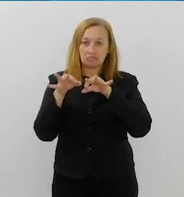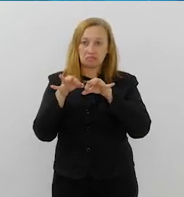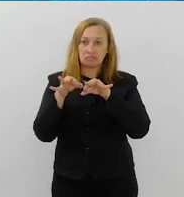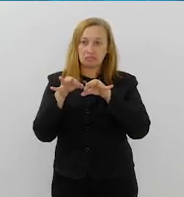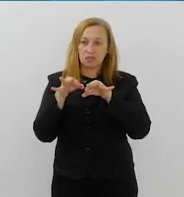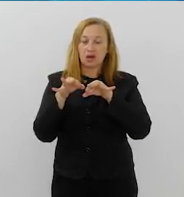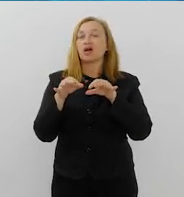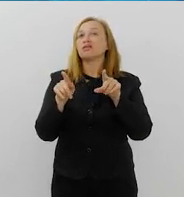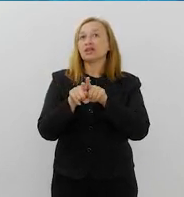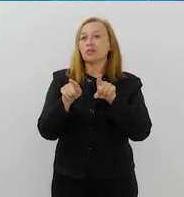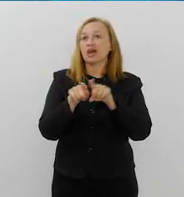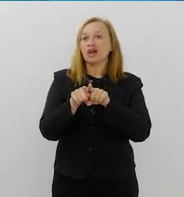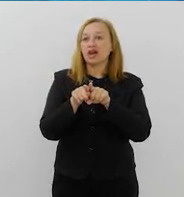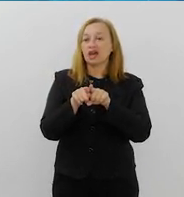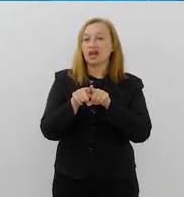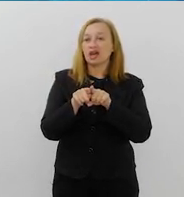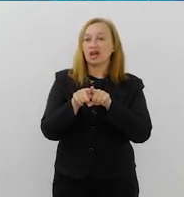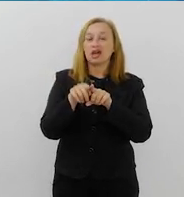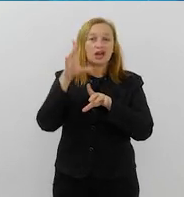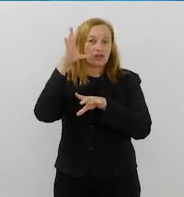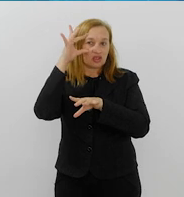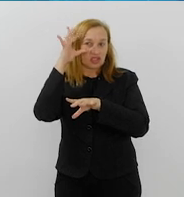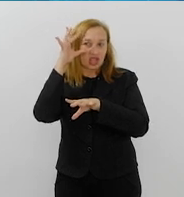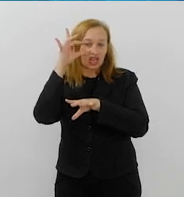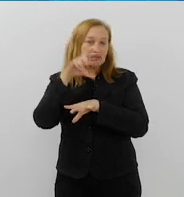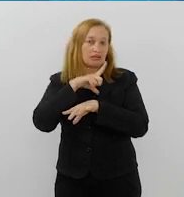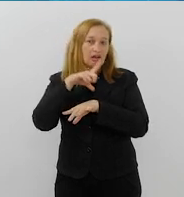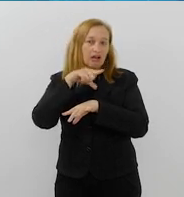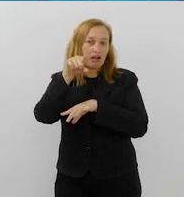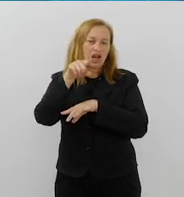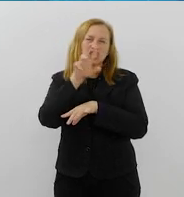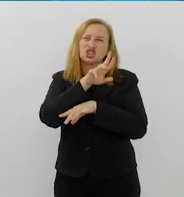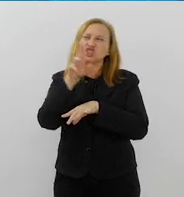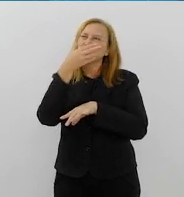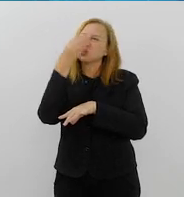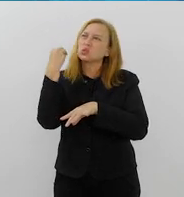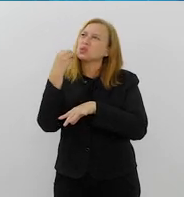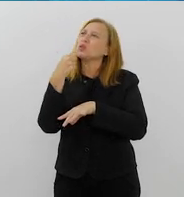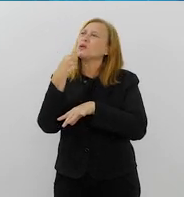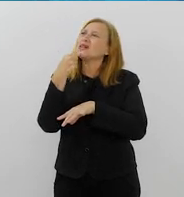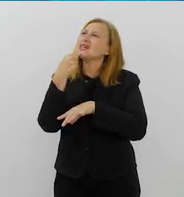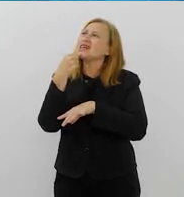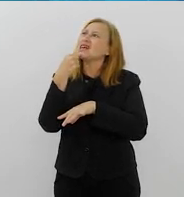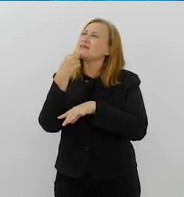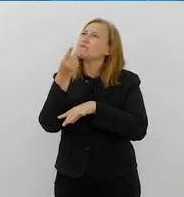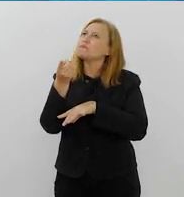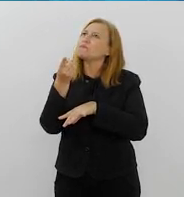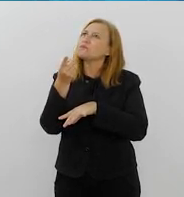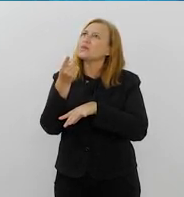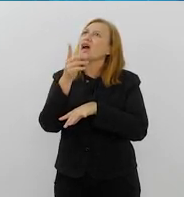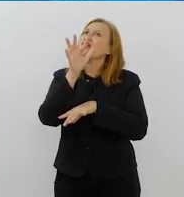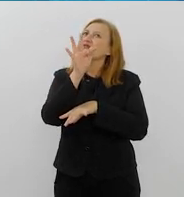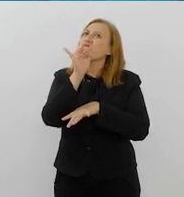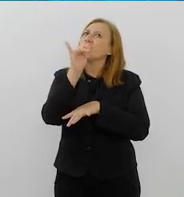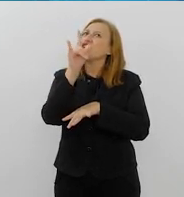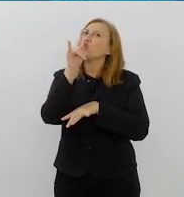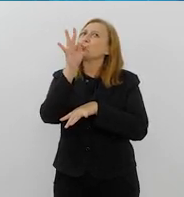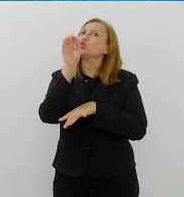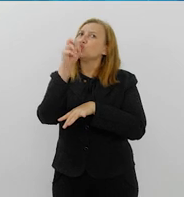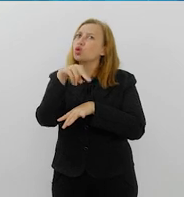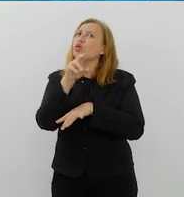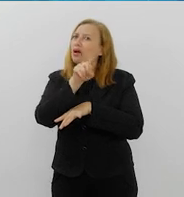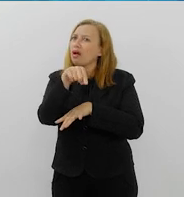né? Passado no Instagram, você coloca lá, até esqueci o nome, você coloca a pessoa. Tem